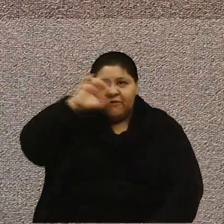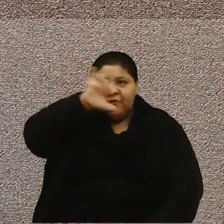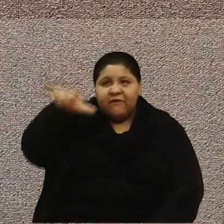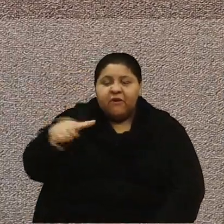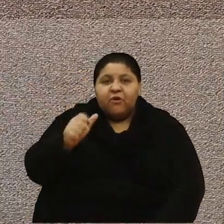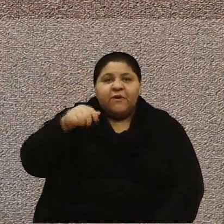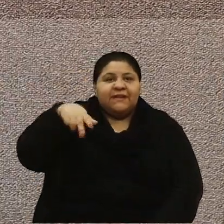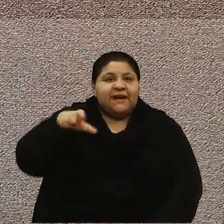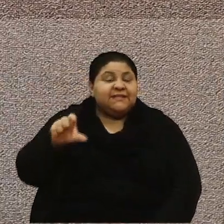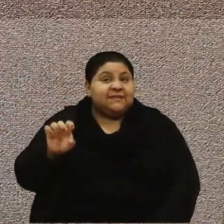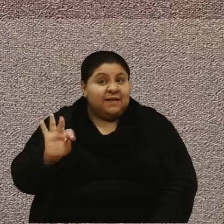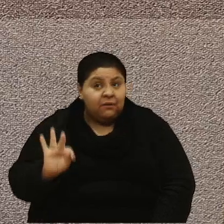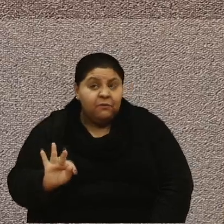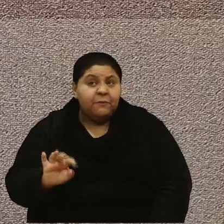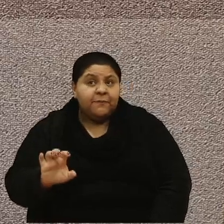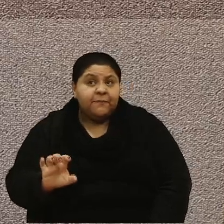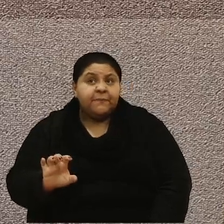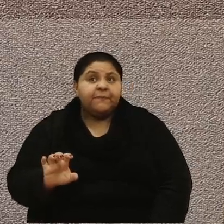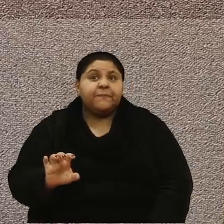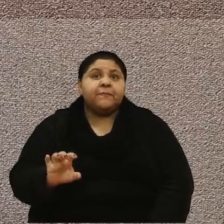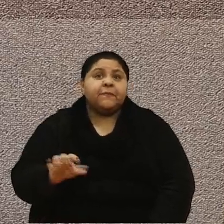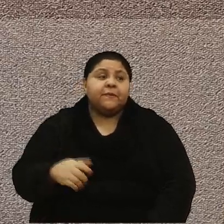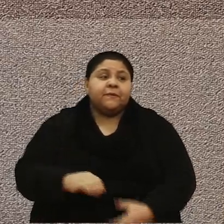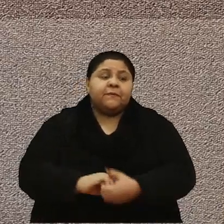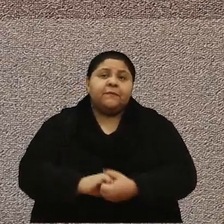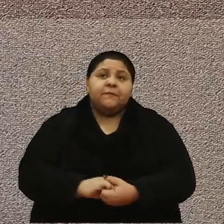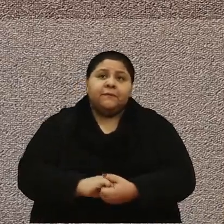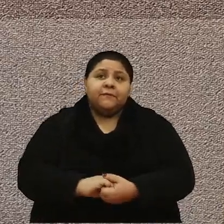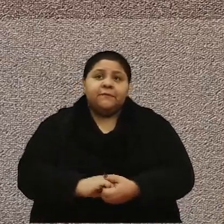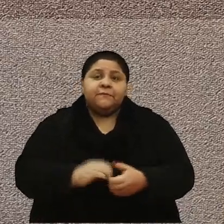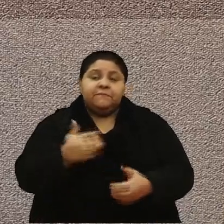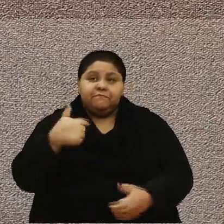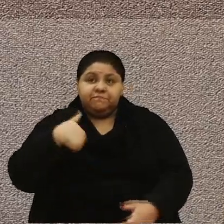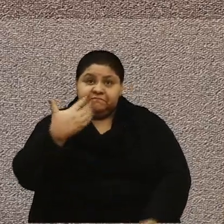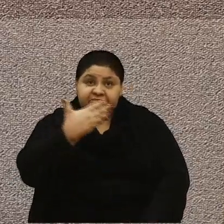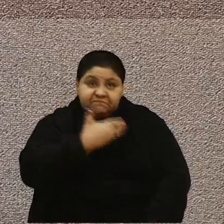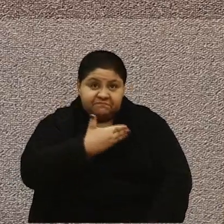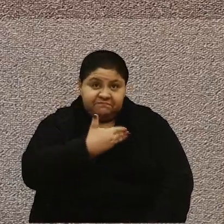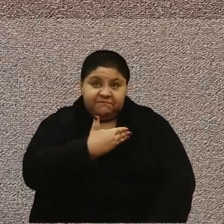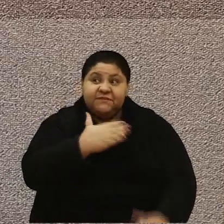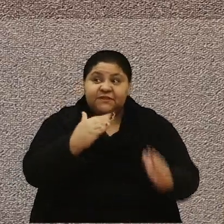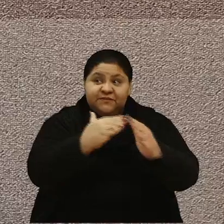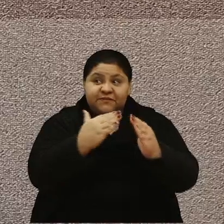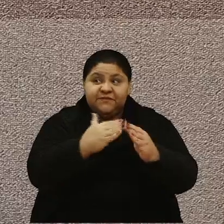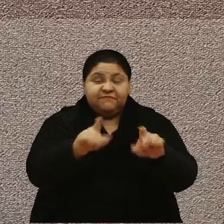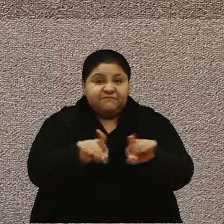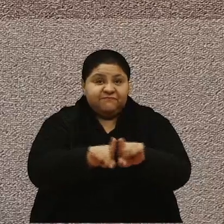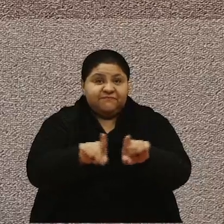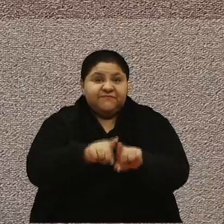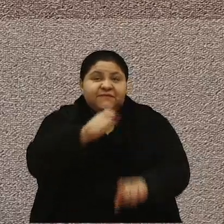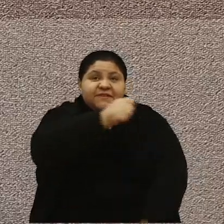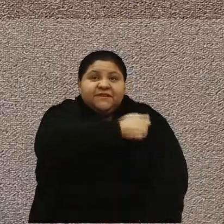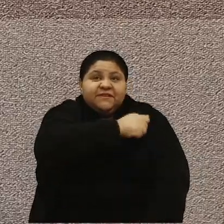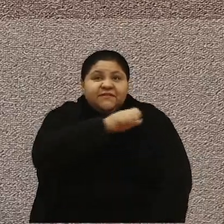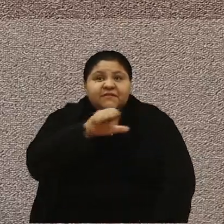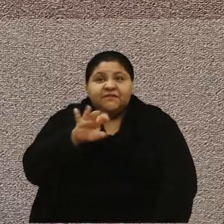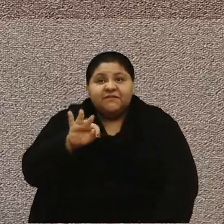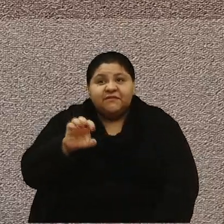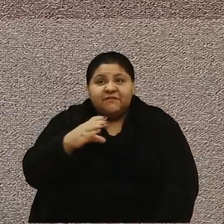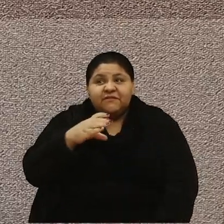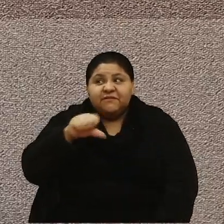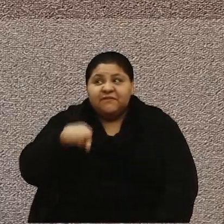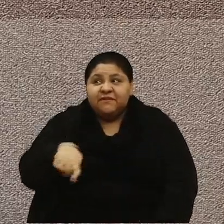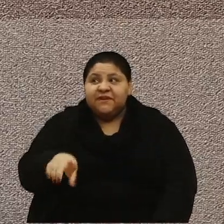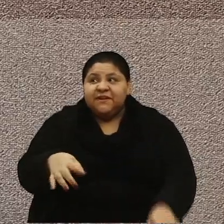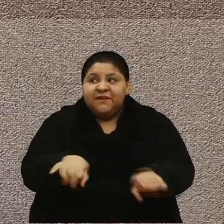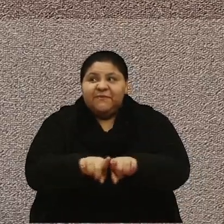Fátima Borges dos Santos, a Vivi, nossa vizinha, minha amiga, e os alunos do ETECS. Quando vem os alunos aqui é